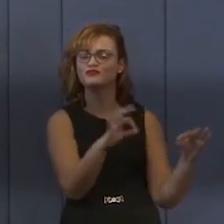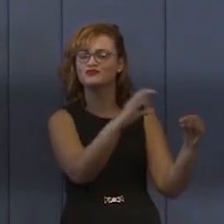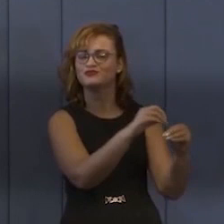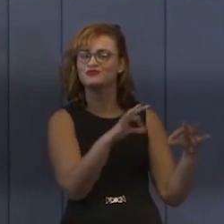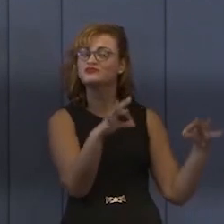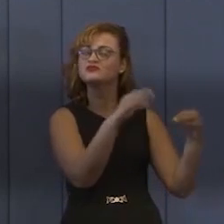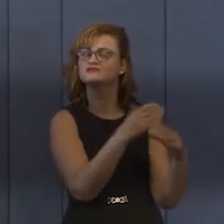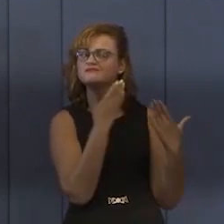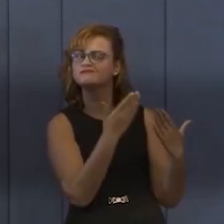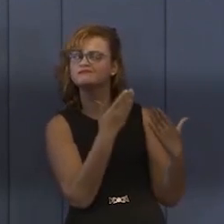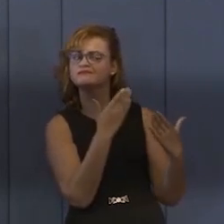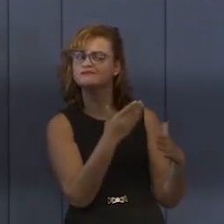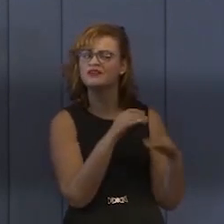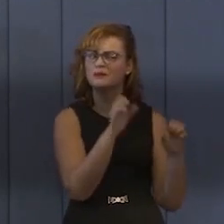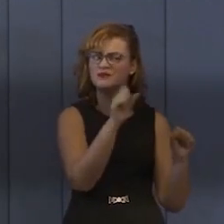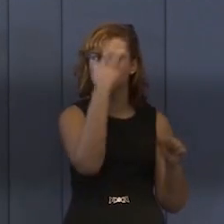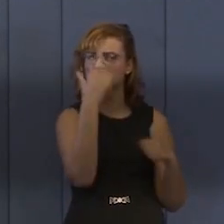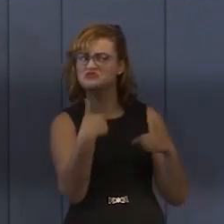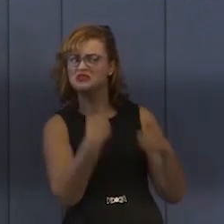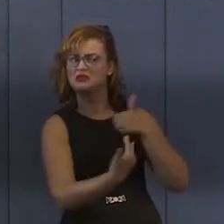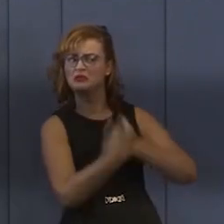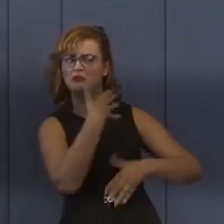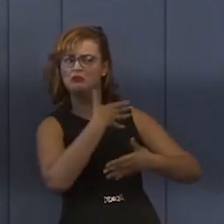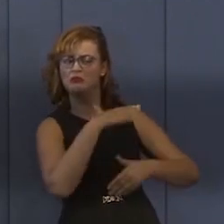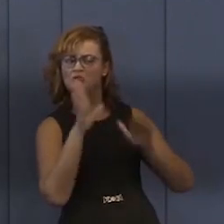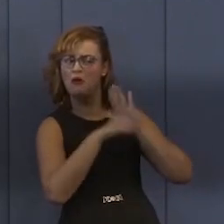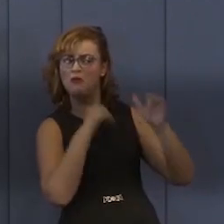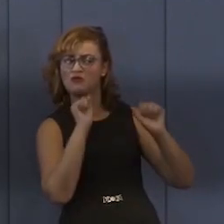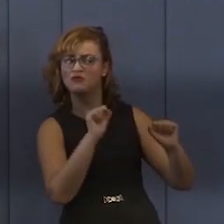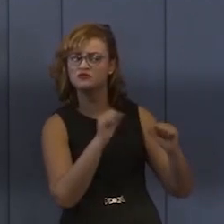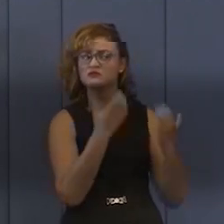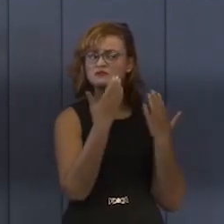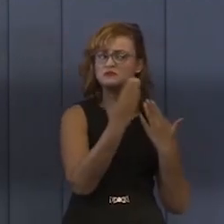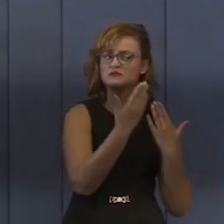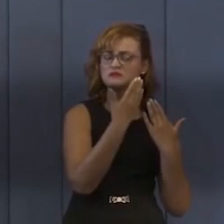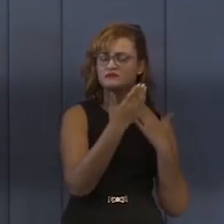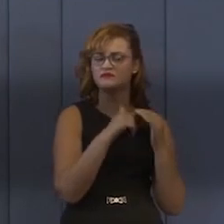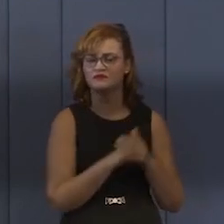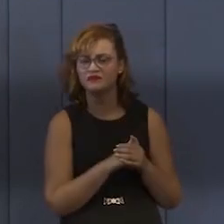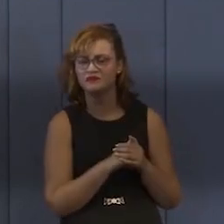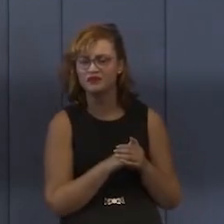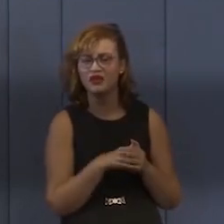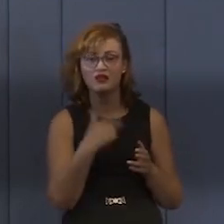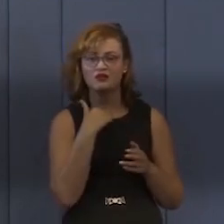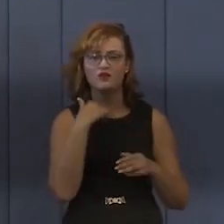Eu opero na premissa da desconfiança. Eu tenho que, o tempo inteiro, achar que eu posso ser assaltado a qualquer